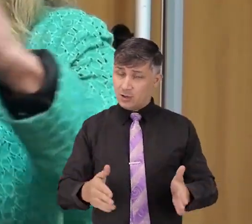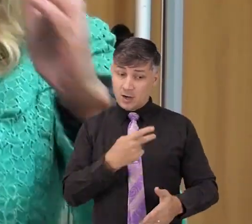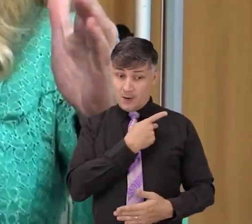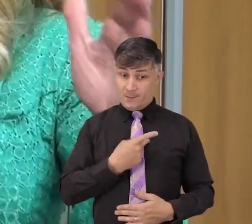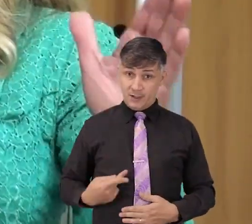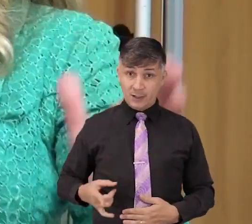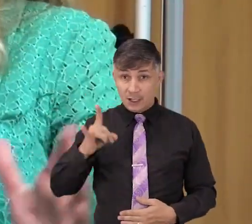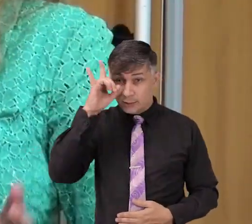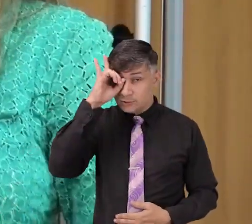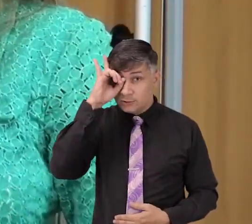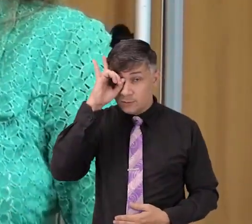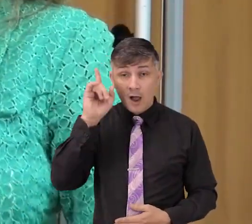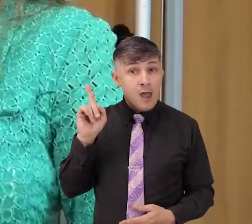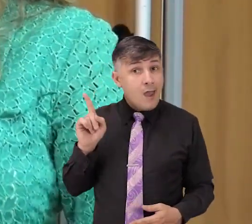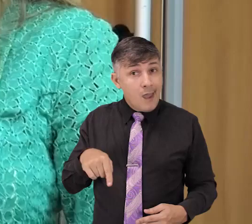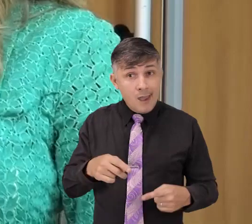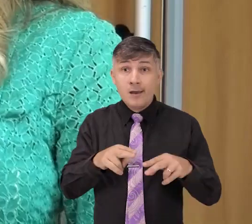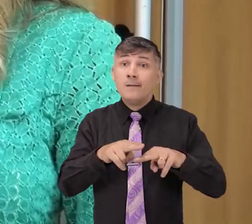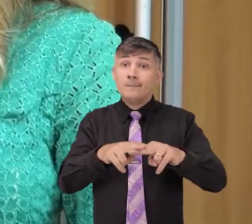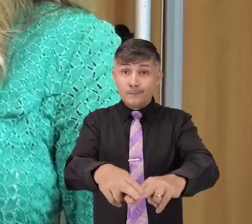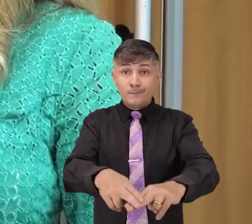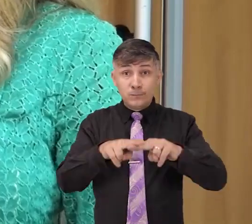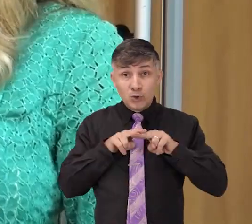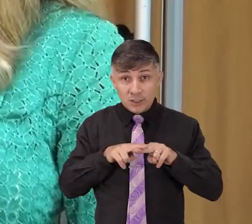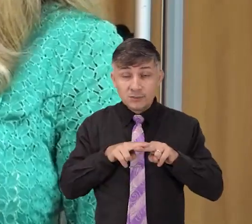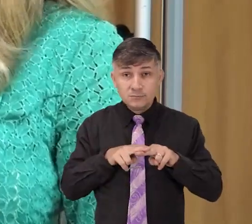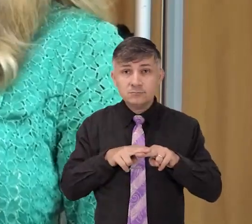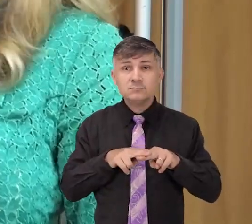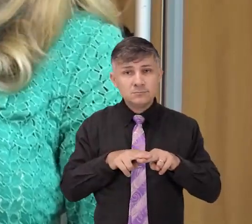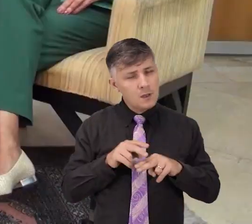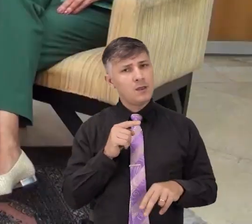afastamento da presidenta Dilma foi exatamente o